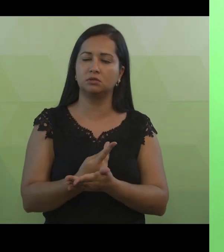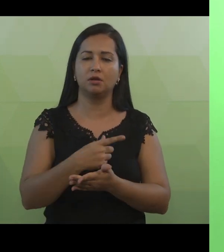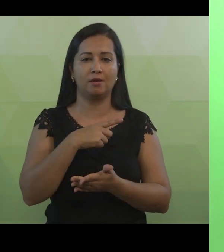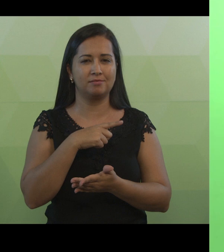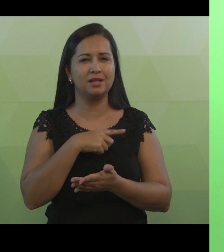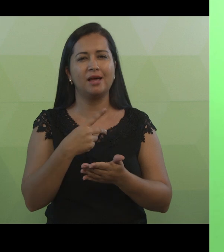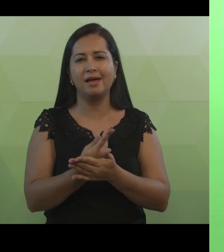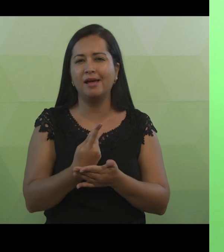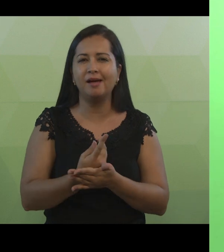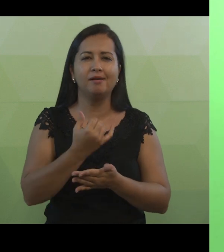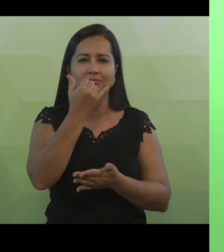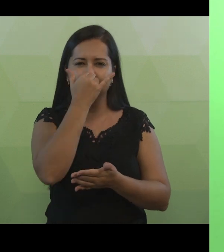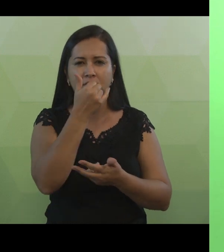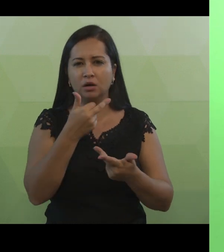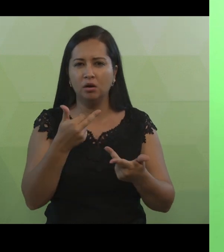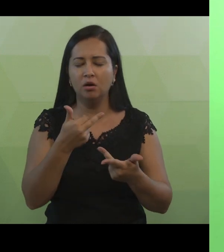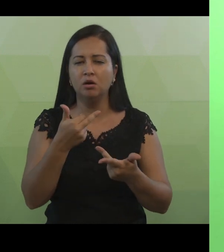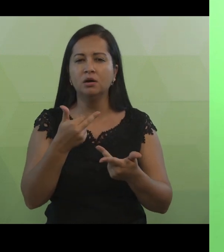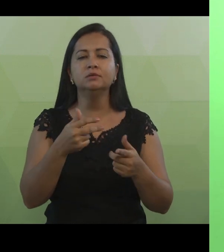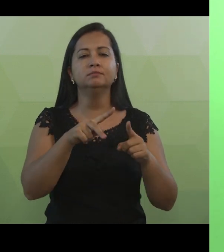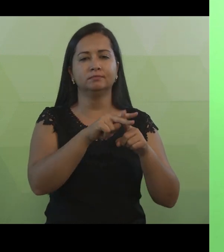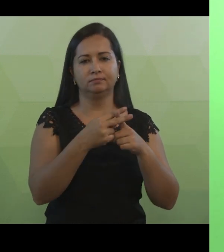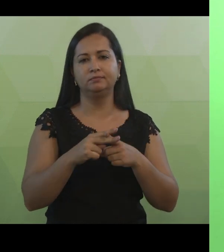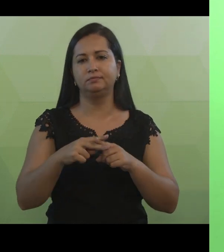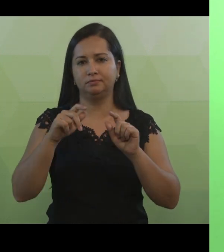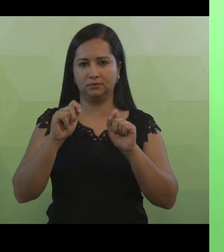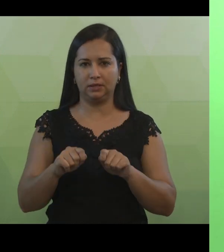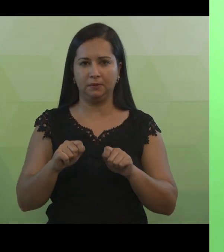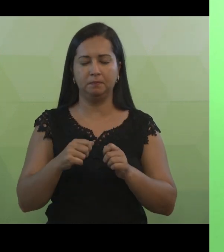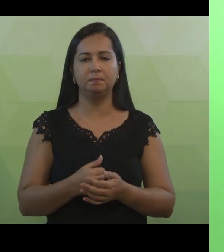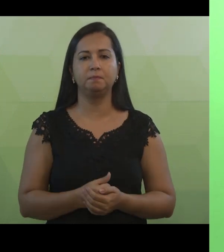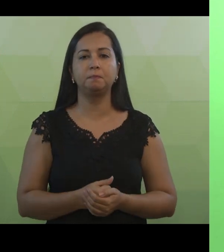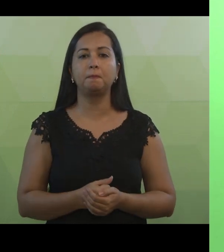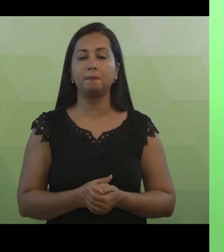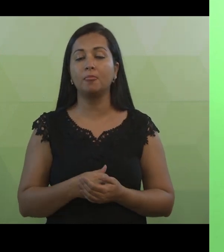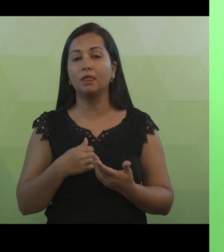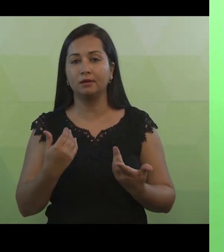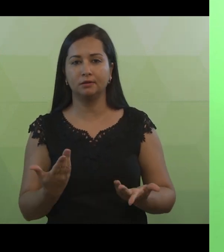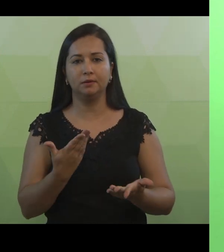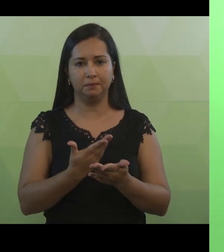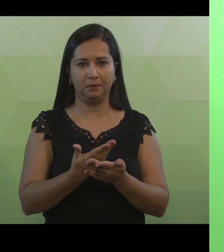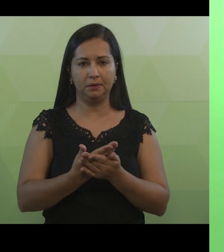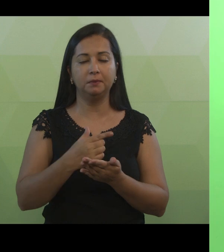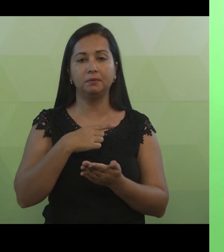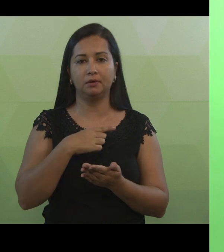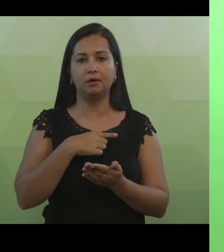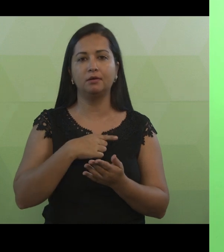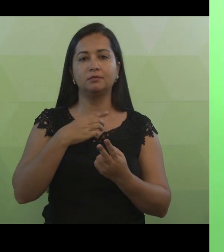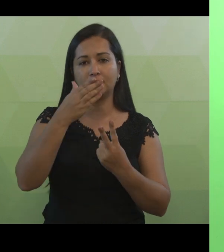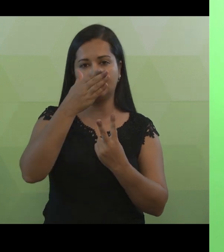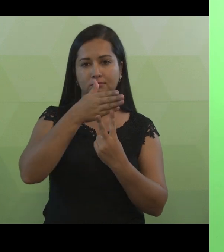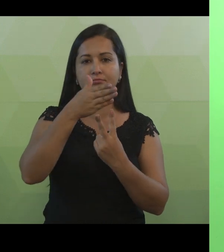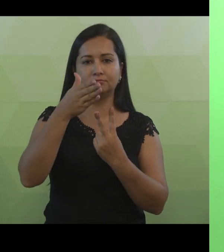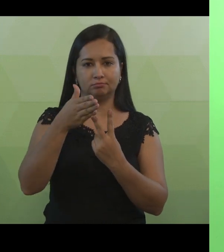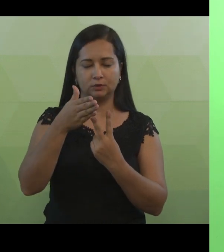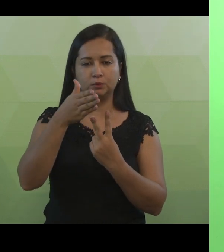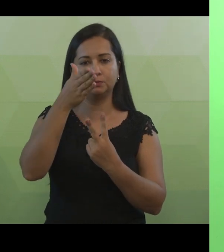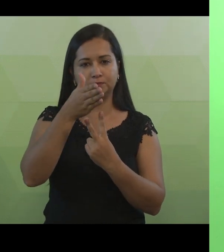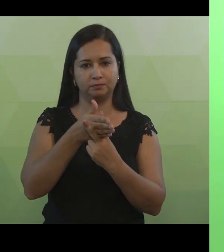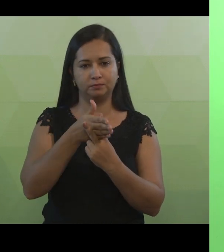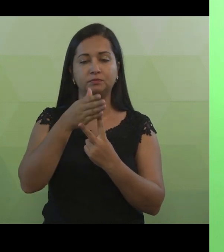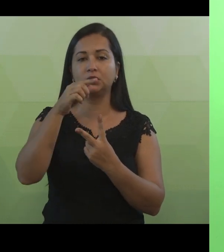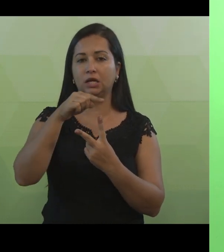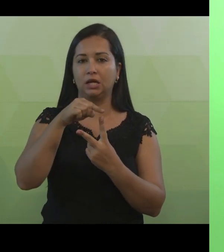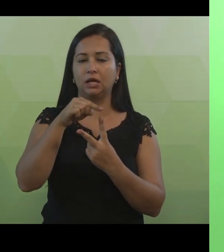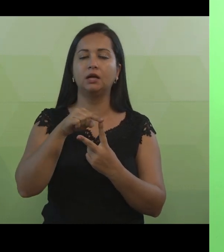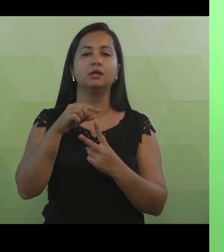proteções para manter seu funcionamento. Sendo assim, nossa aula será dividida em duas partes. A primeira está relacionada à segurança